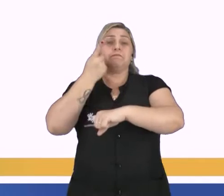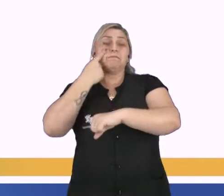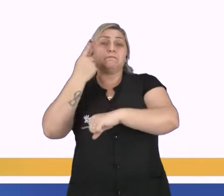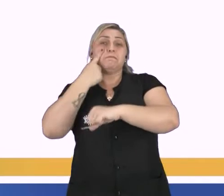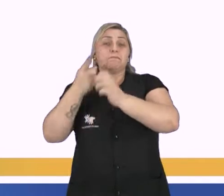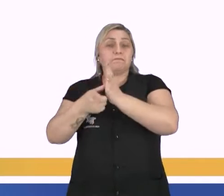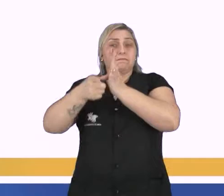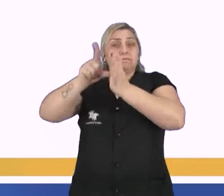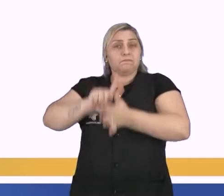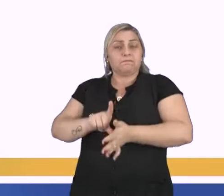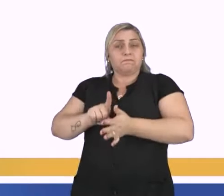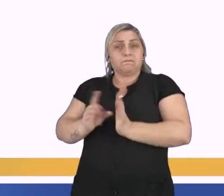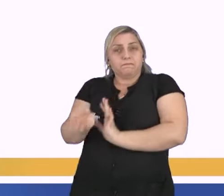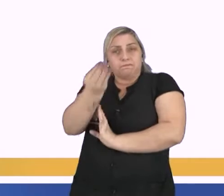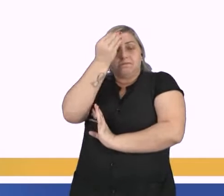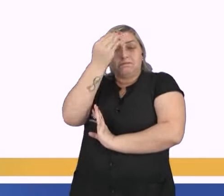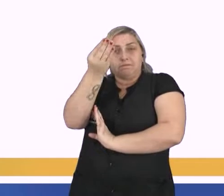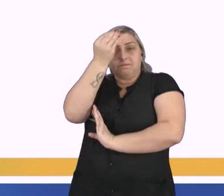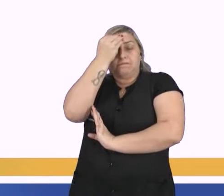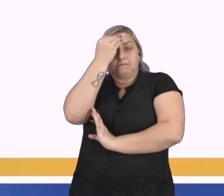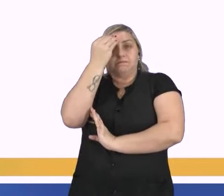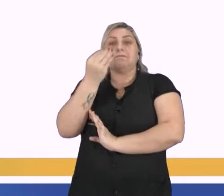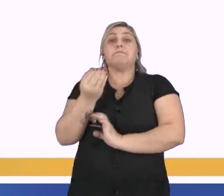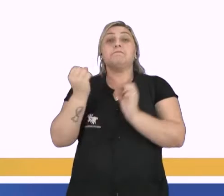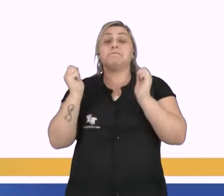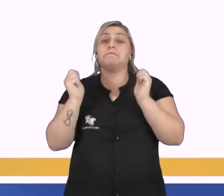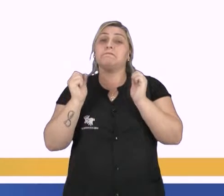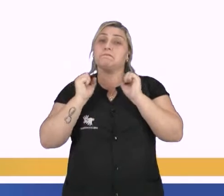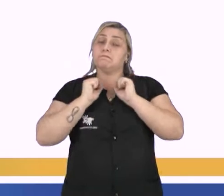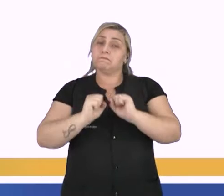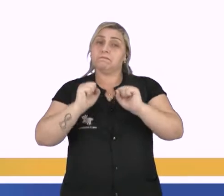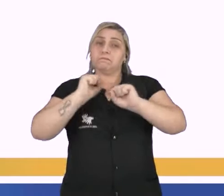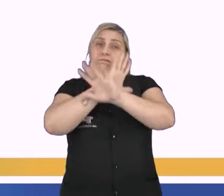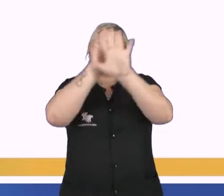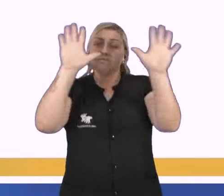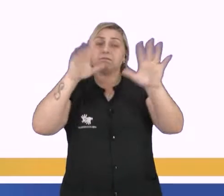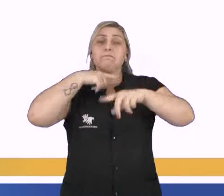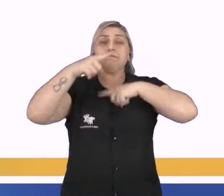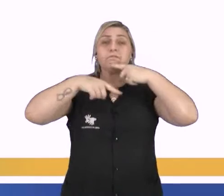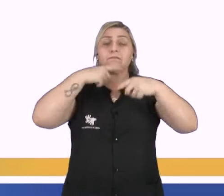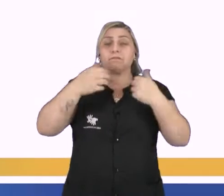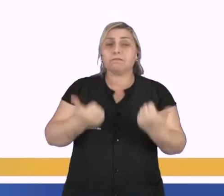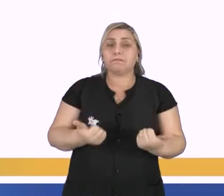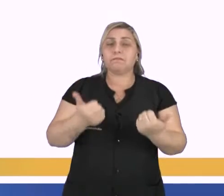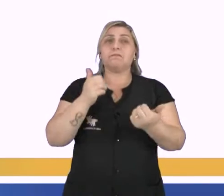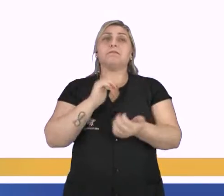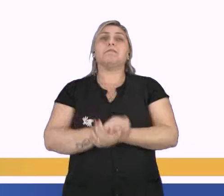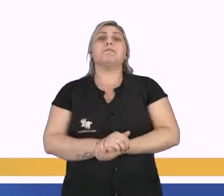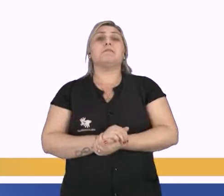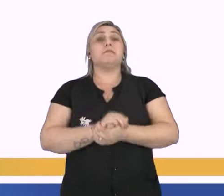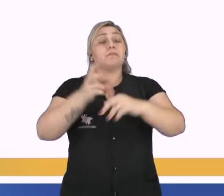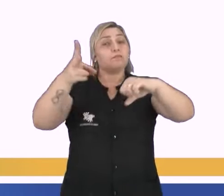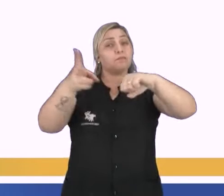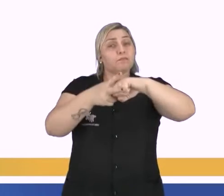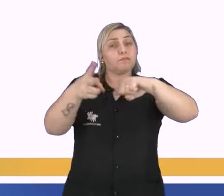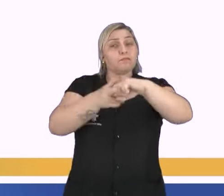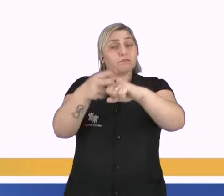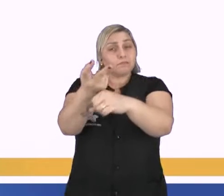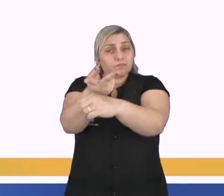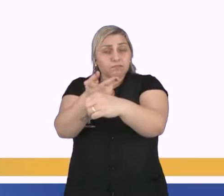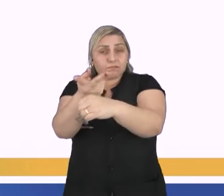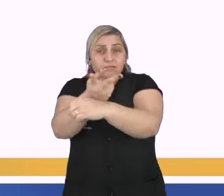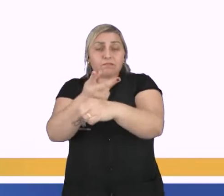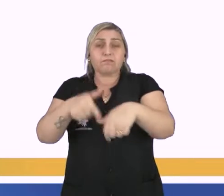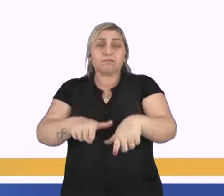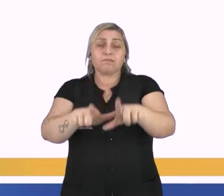o anterior, para que você possa esclarecer bem as suas dúvidas. Tá? Com relação aos verbos, procure lá